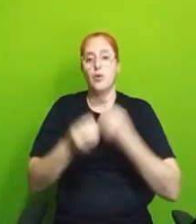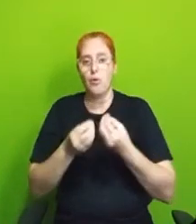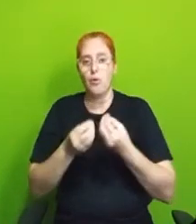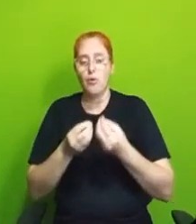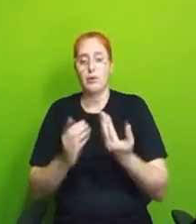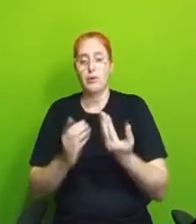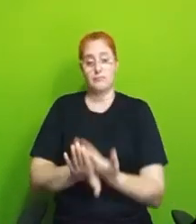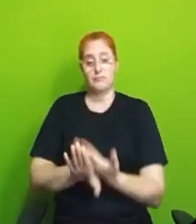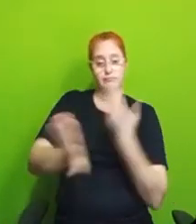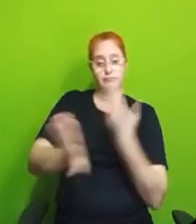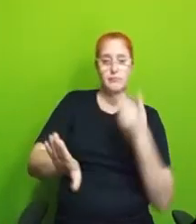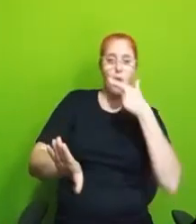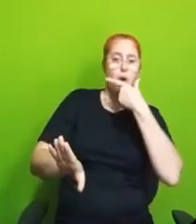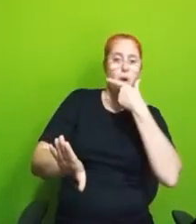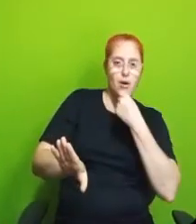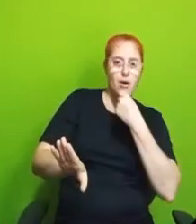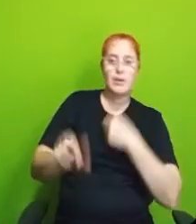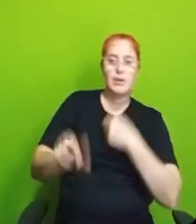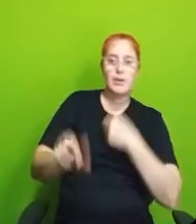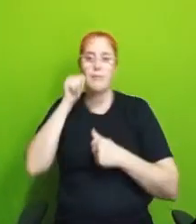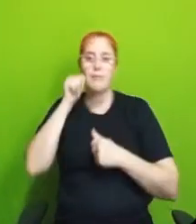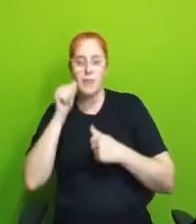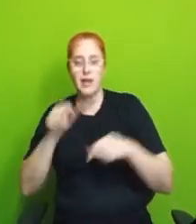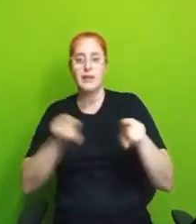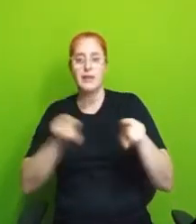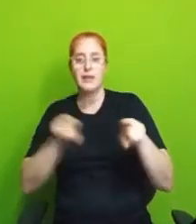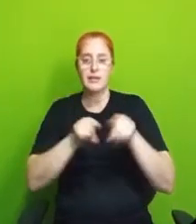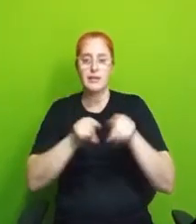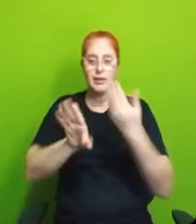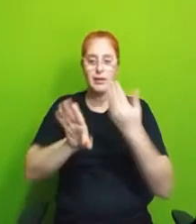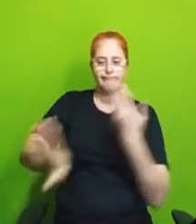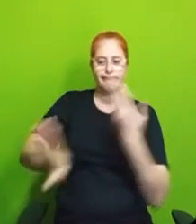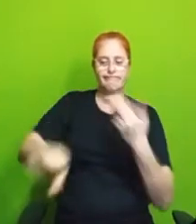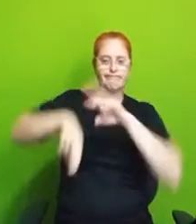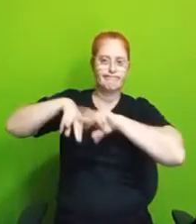das relações sociais de sexo. O mistério da permanência